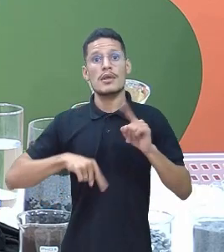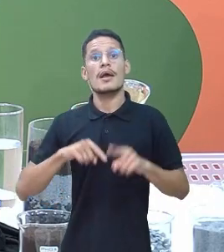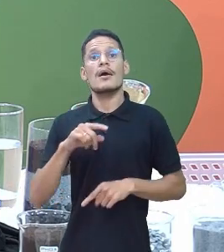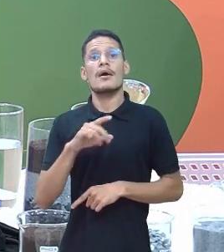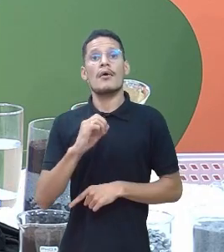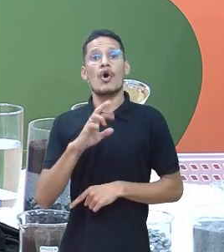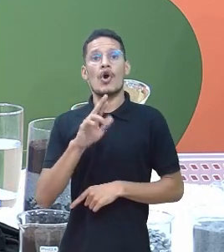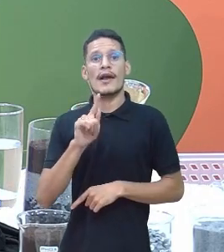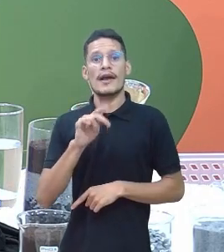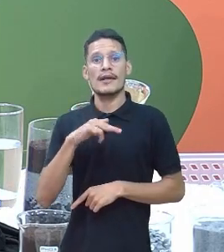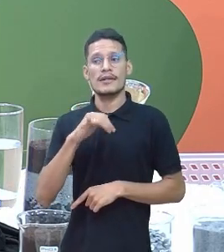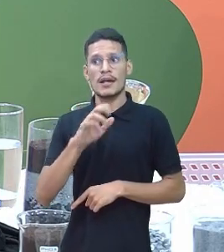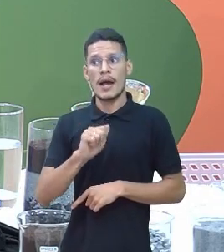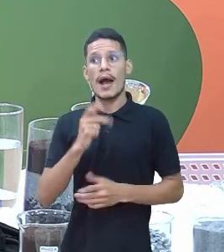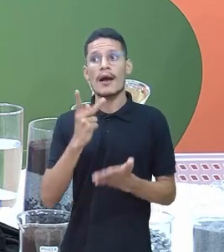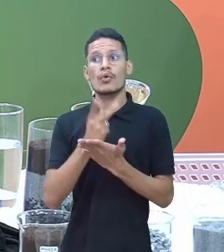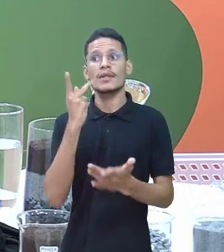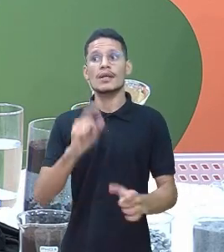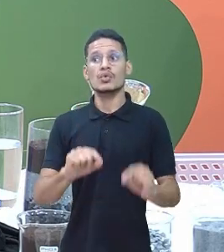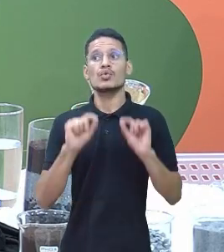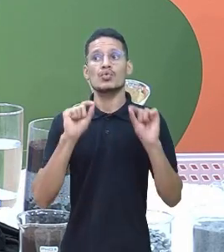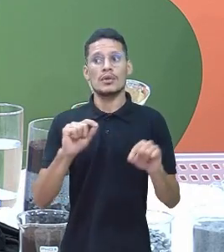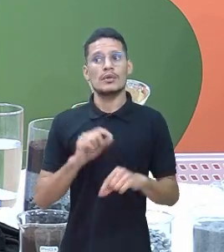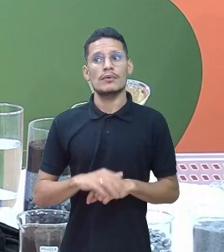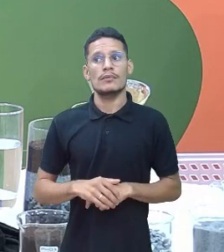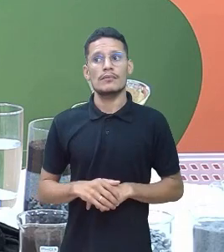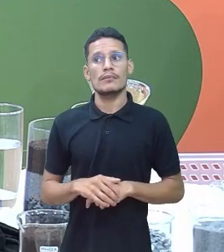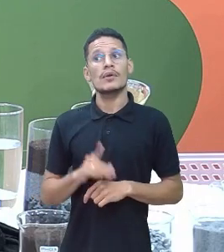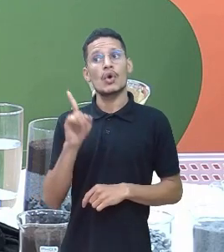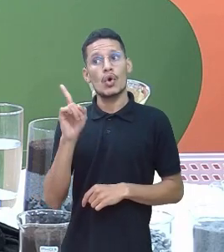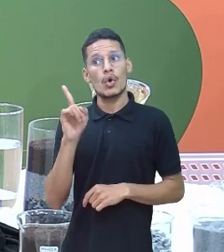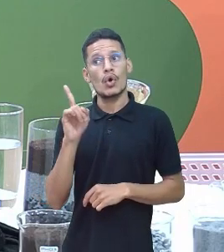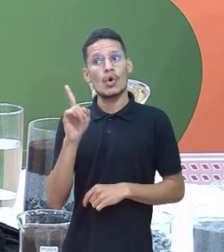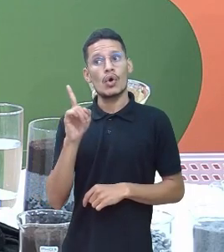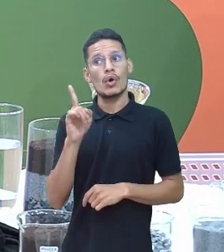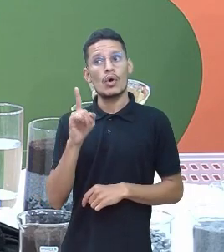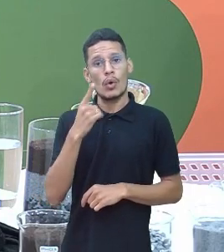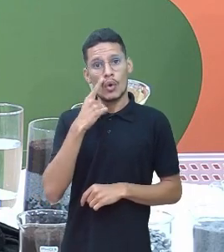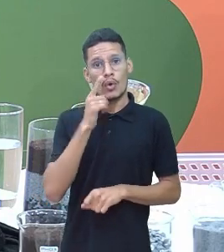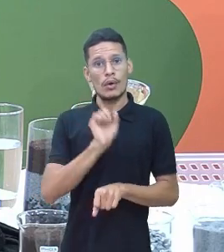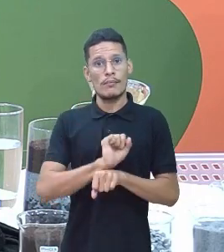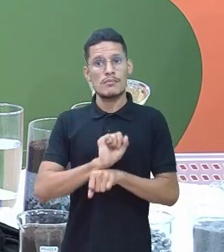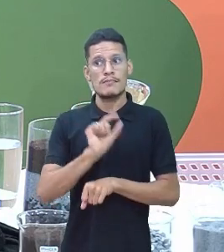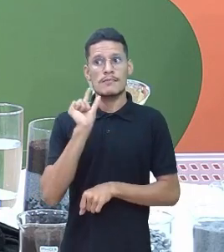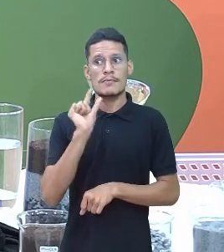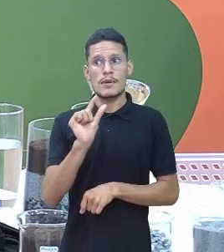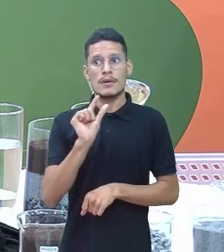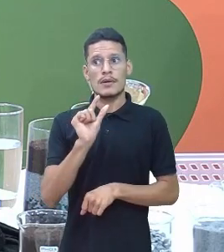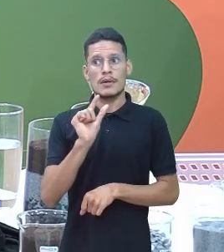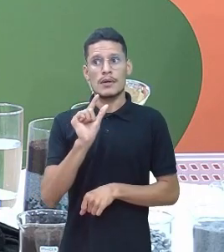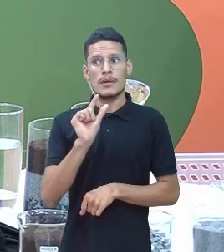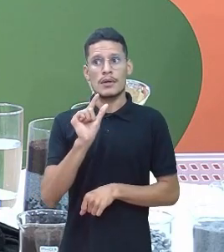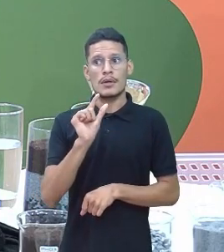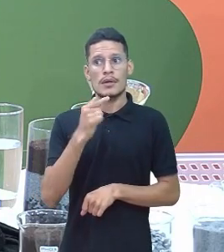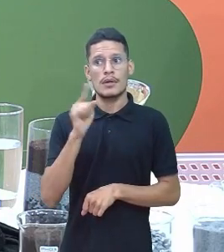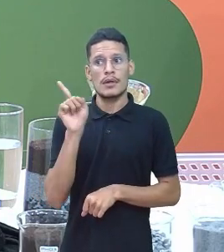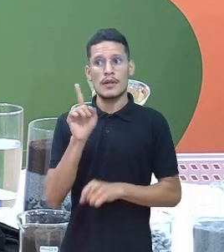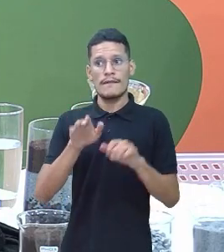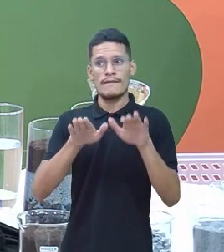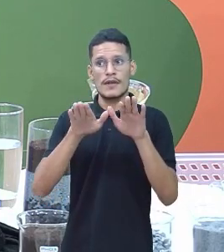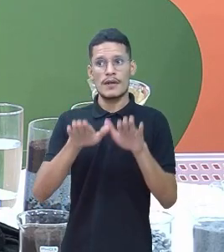orgânica. Vamos ver o que acontece com ele. Eita, ele está aqui. Vamos lá. Vou deixar ele aqui no